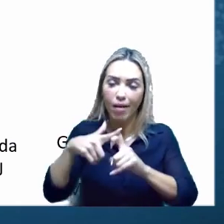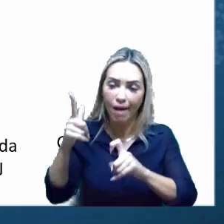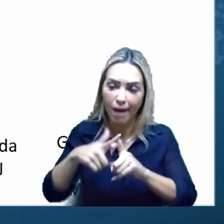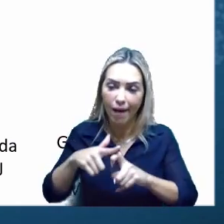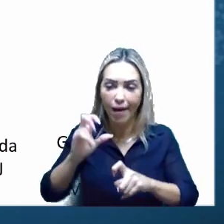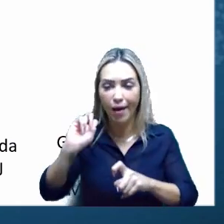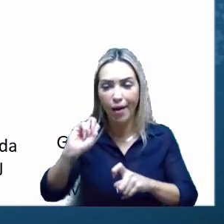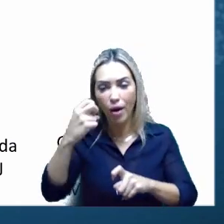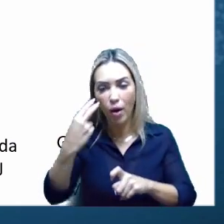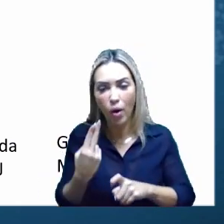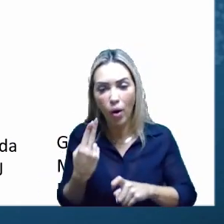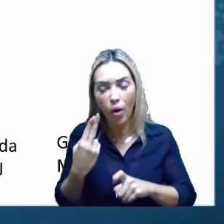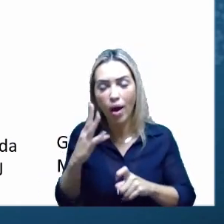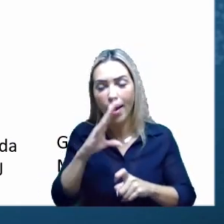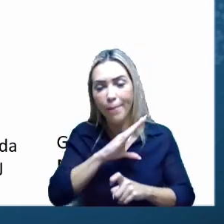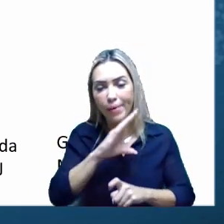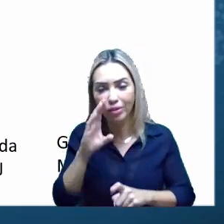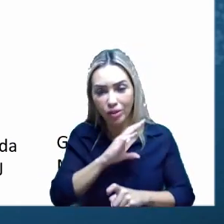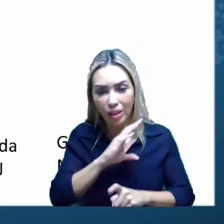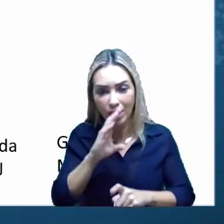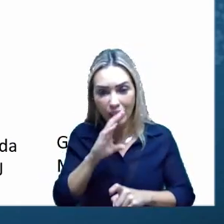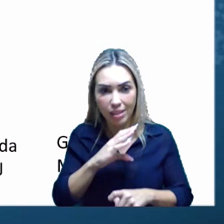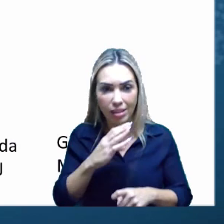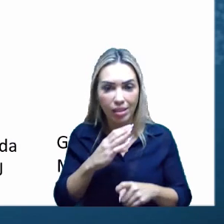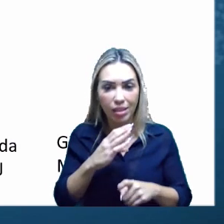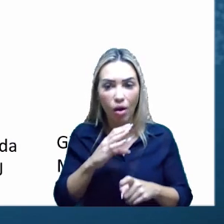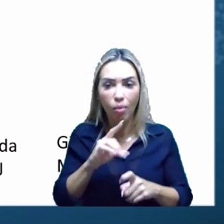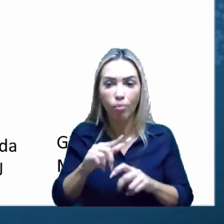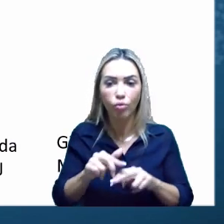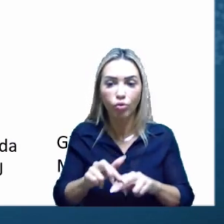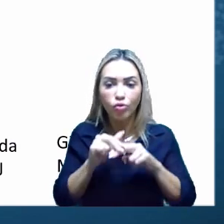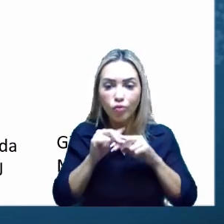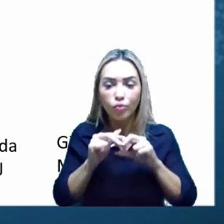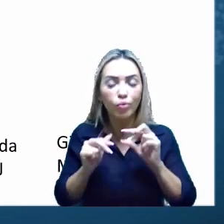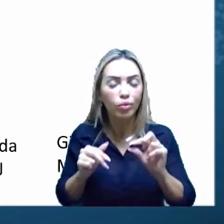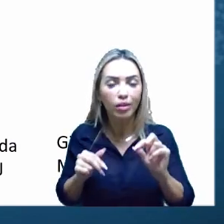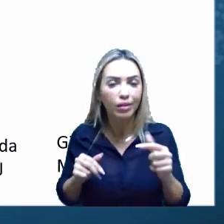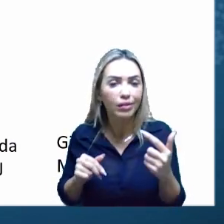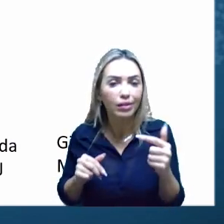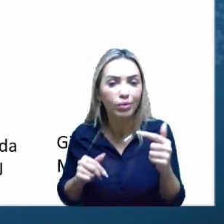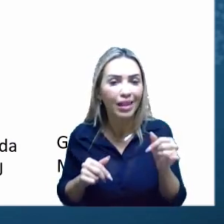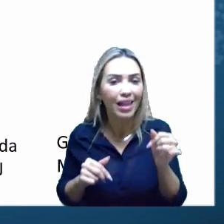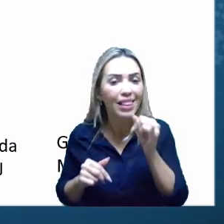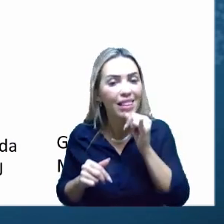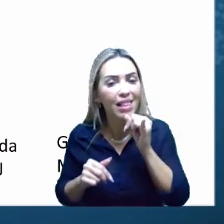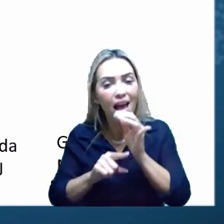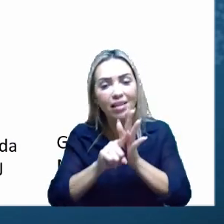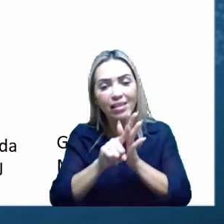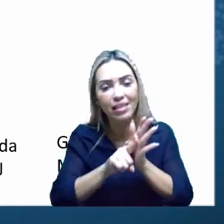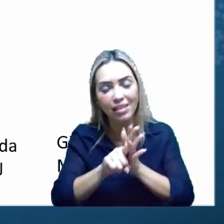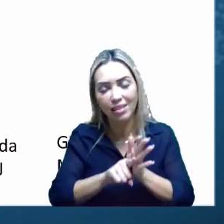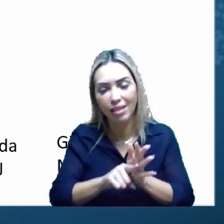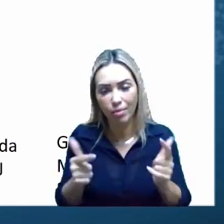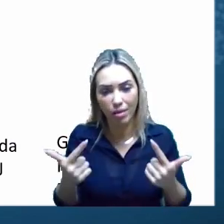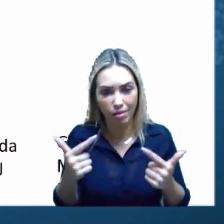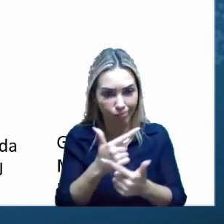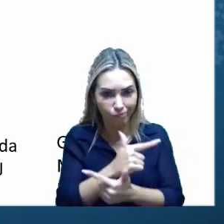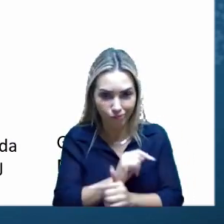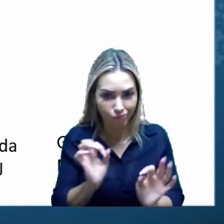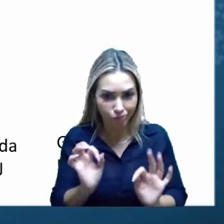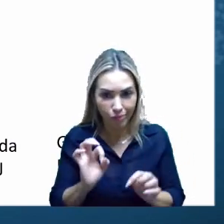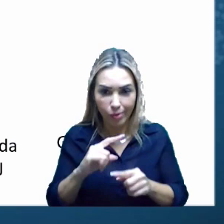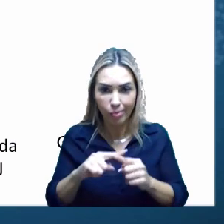ou postos de emergência, e o motivo era que não haviam exames lá. Não havia teste porque não